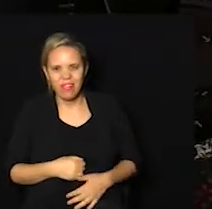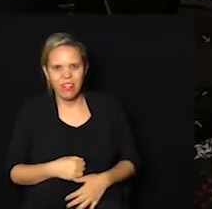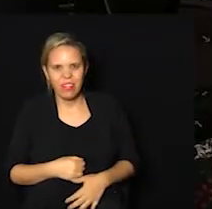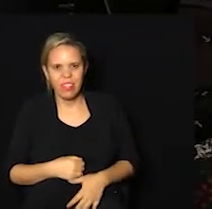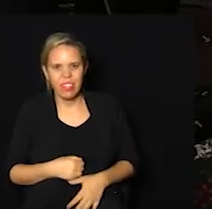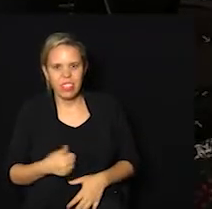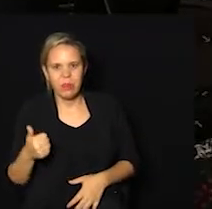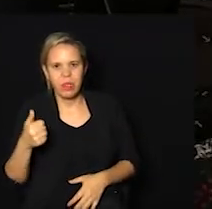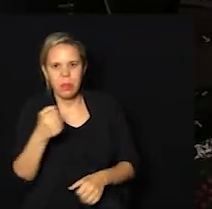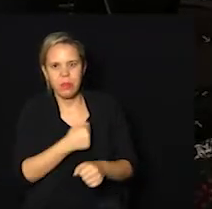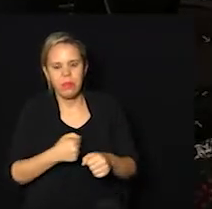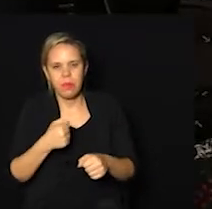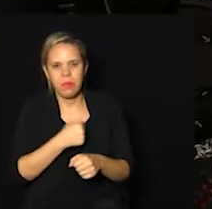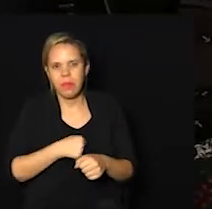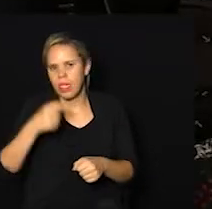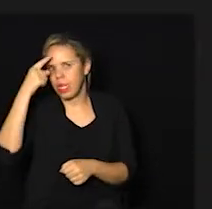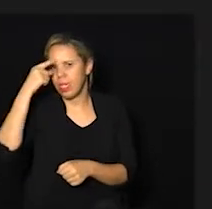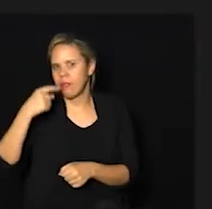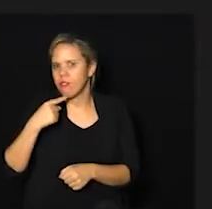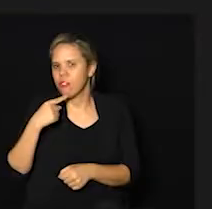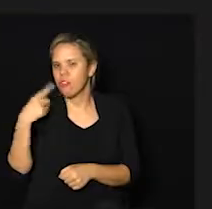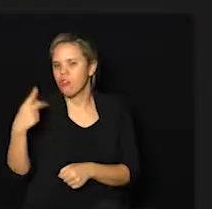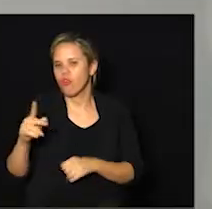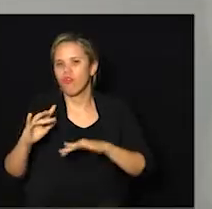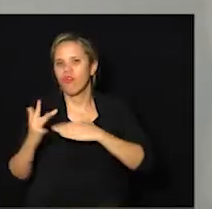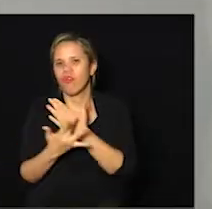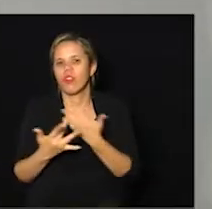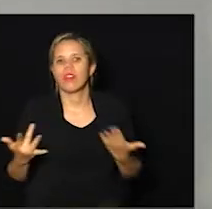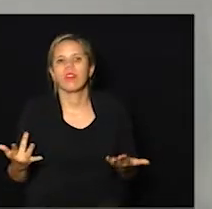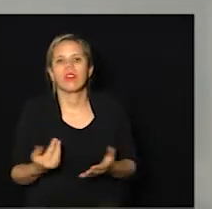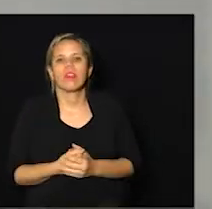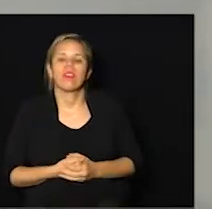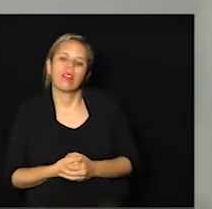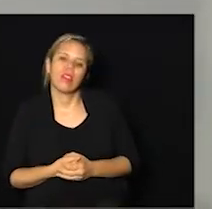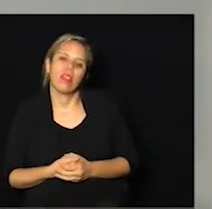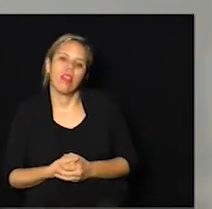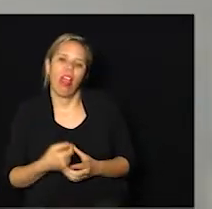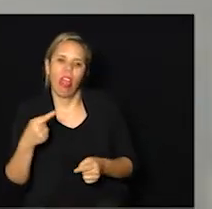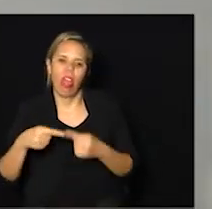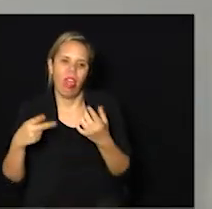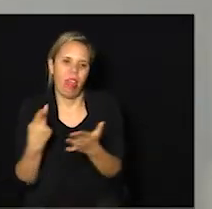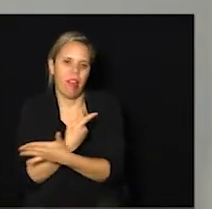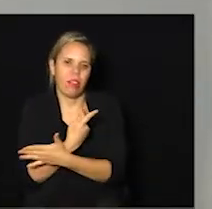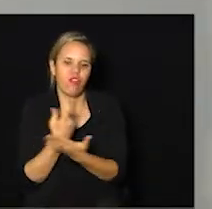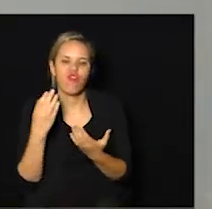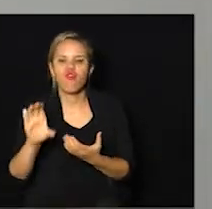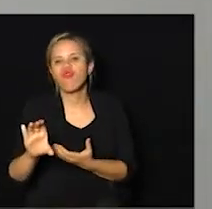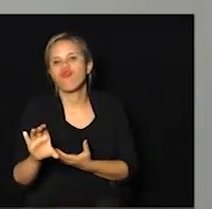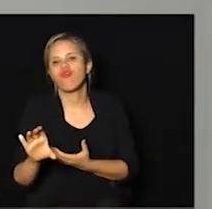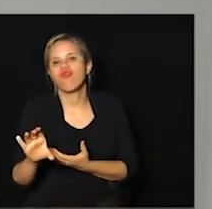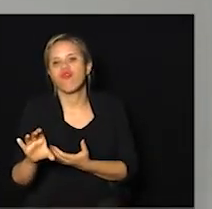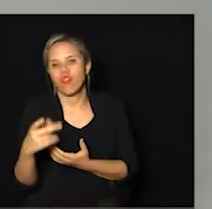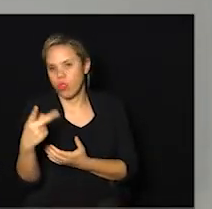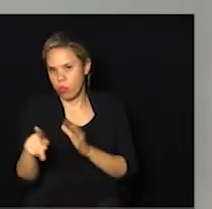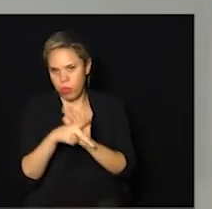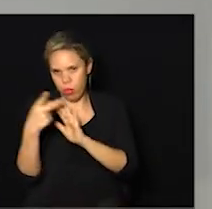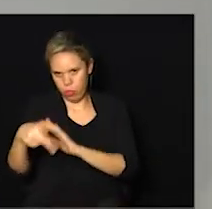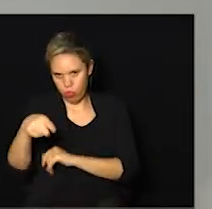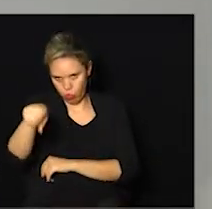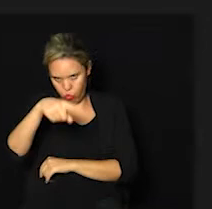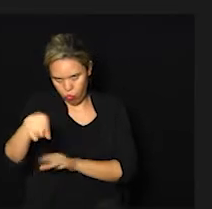Então as primeiras receitas do perfil, as primeiras receitas que deram errado e que foram compartilhadas são